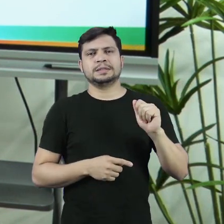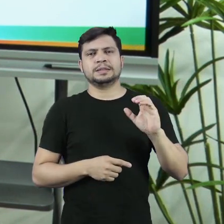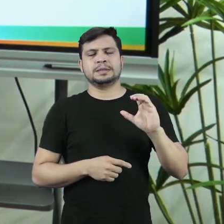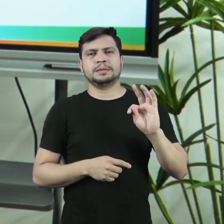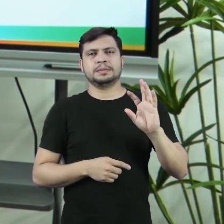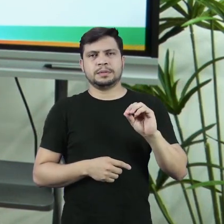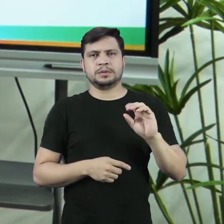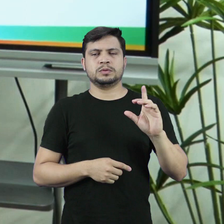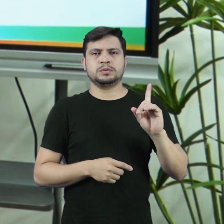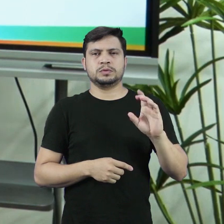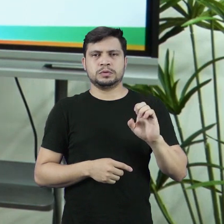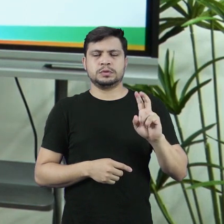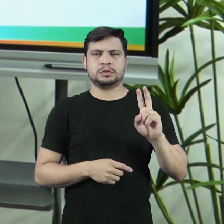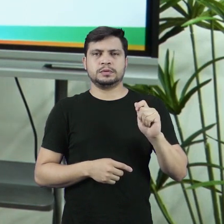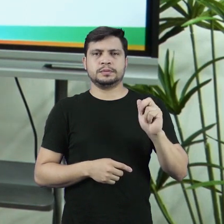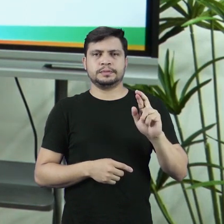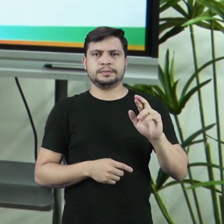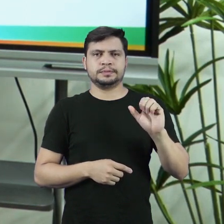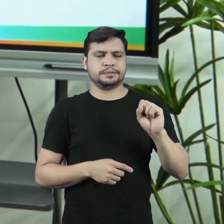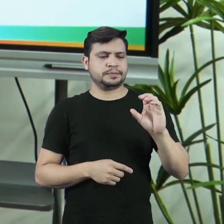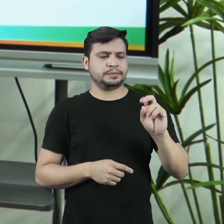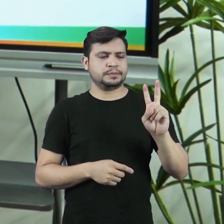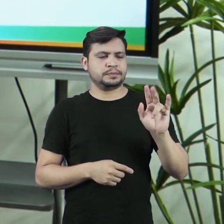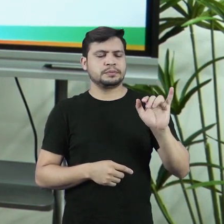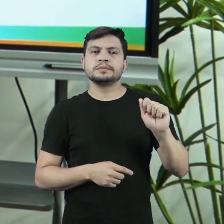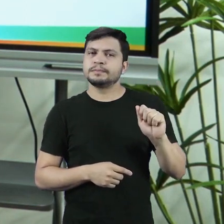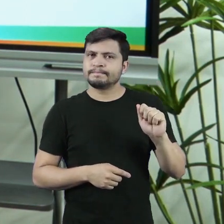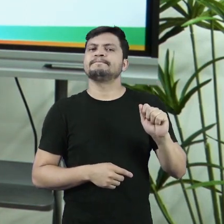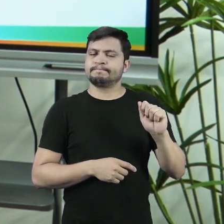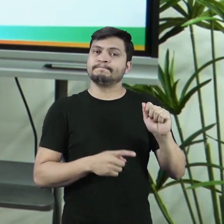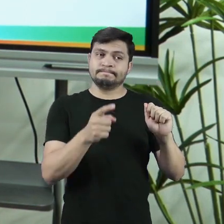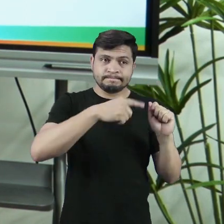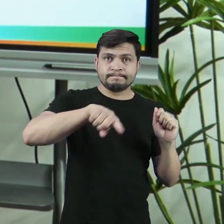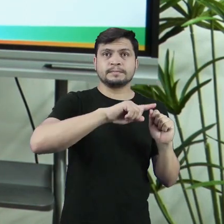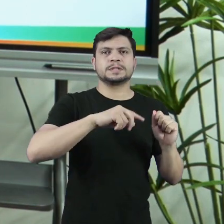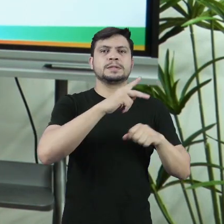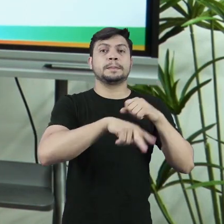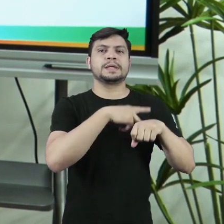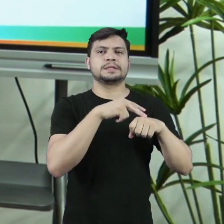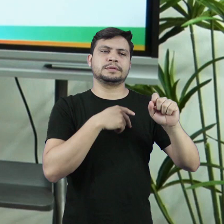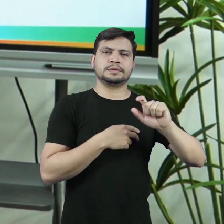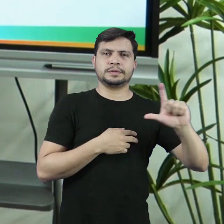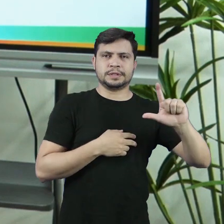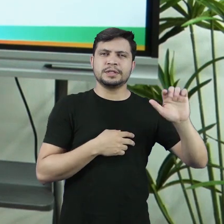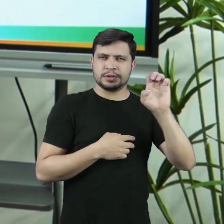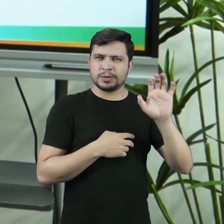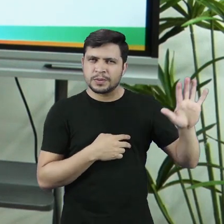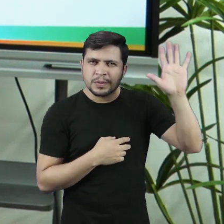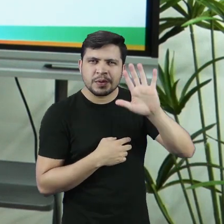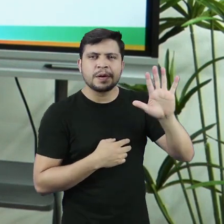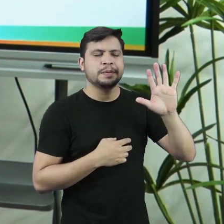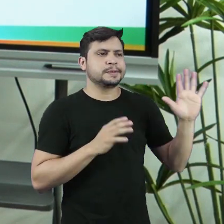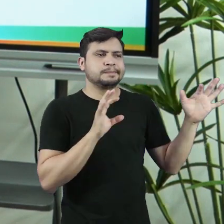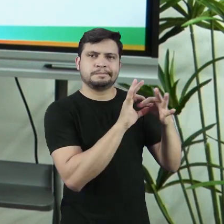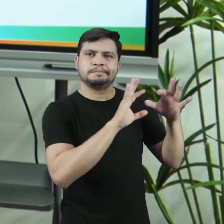colocava essa maneira de intervir nos países do leste europeu a partir da União Soviética. A OTAN de um lado,